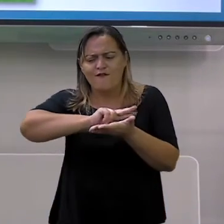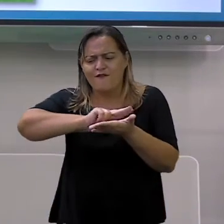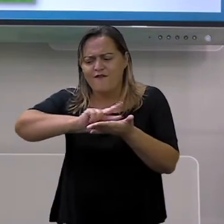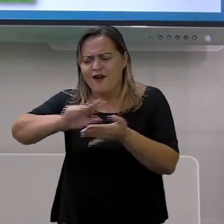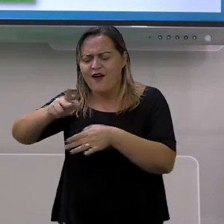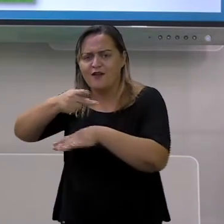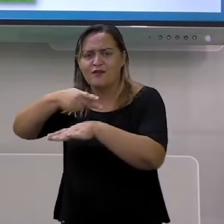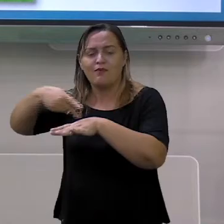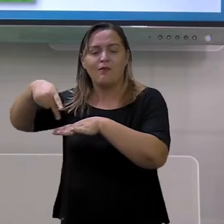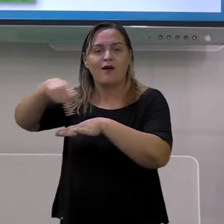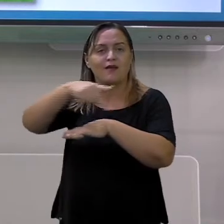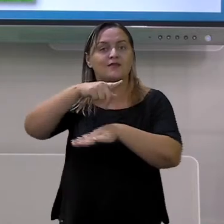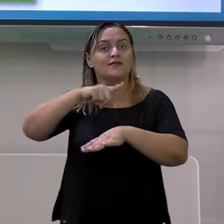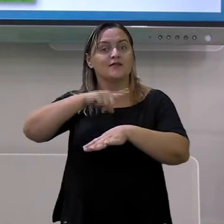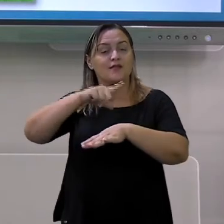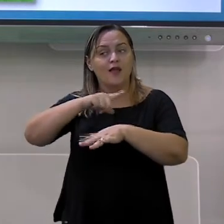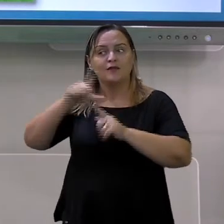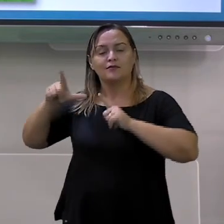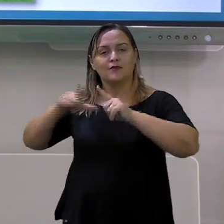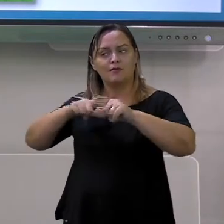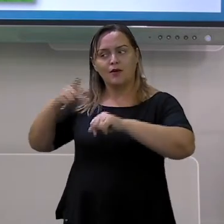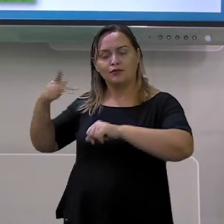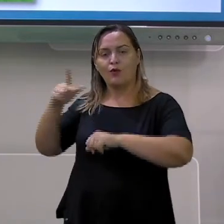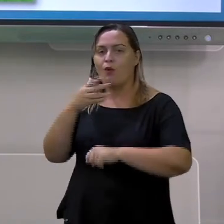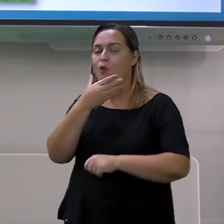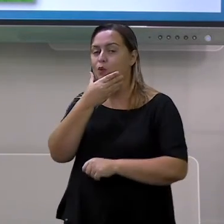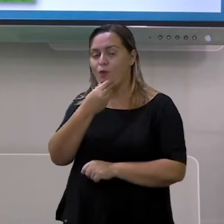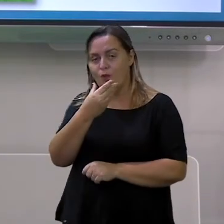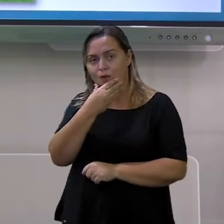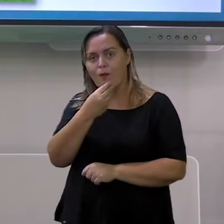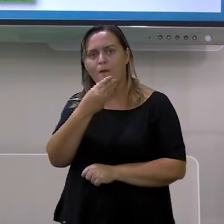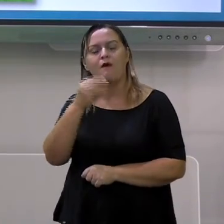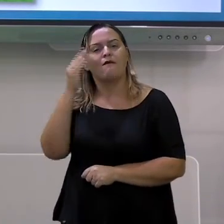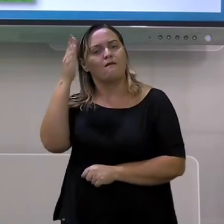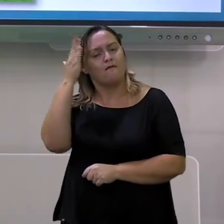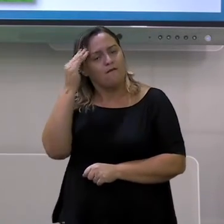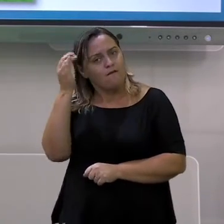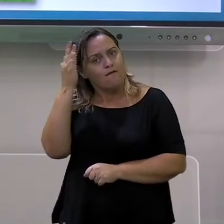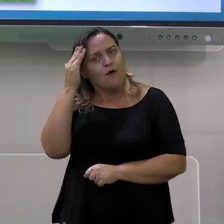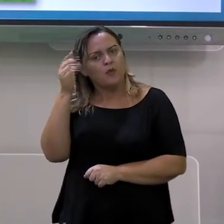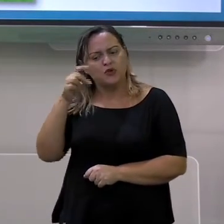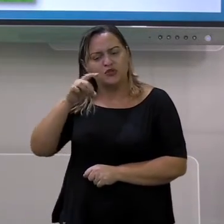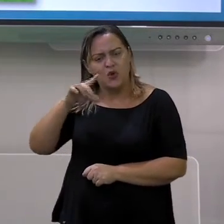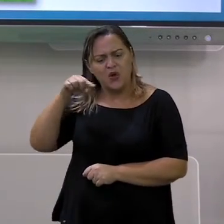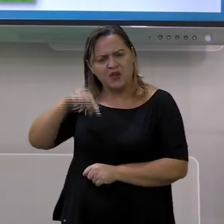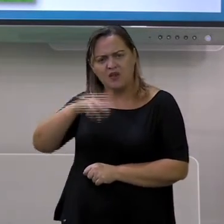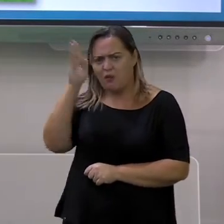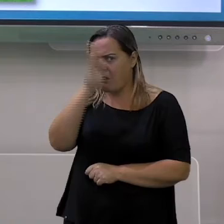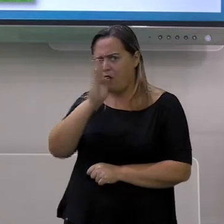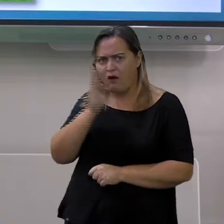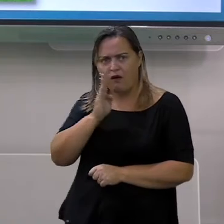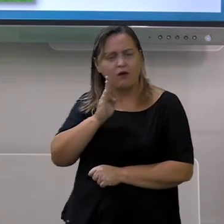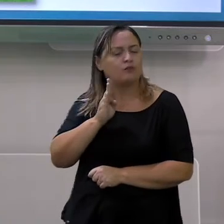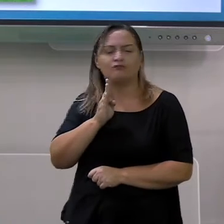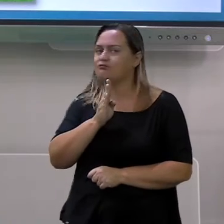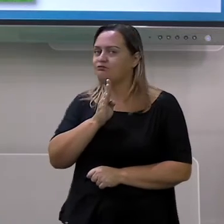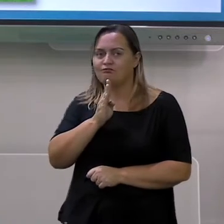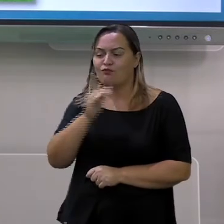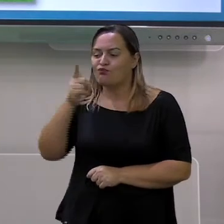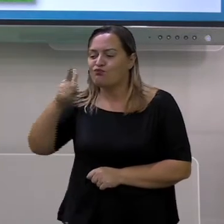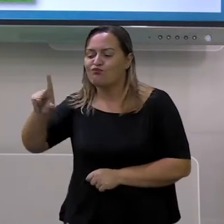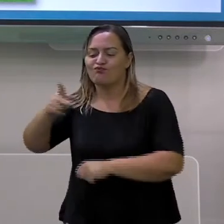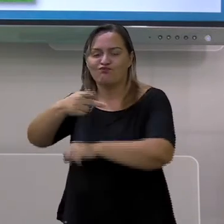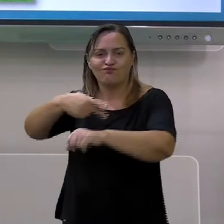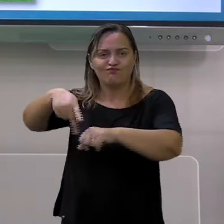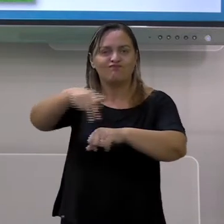história só no Brasil. Ele foi muito além. Ele é um artista, né, da arquitetura,